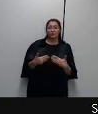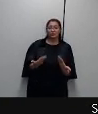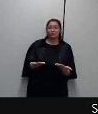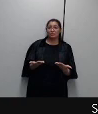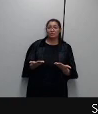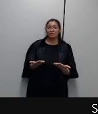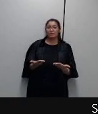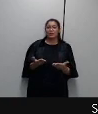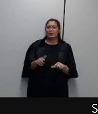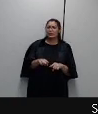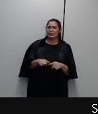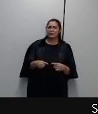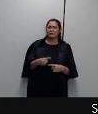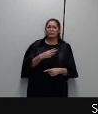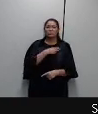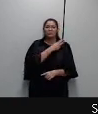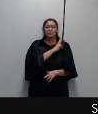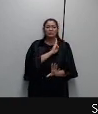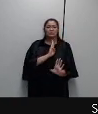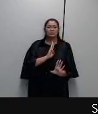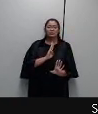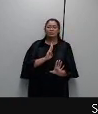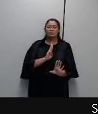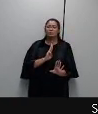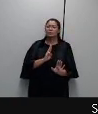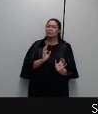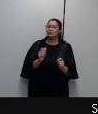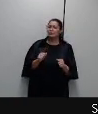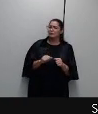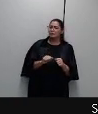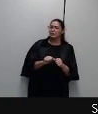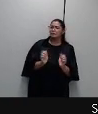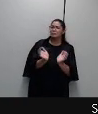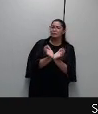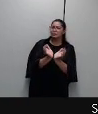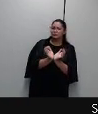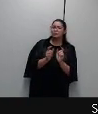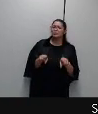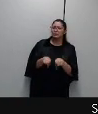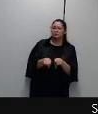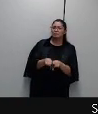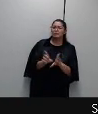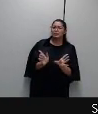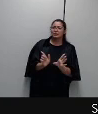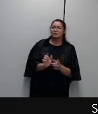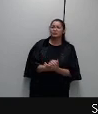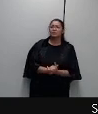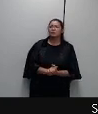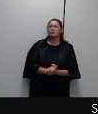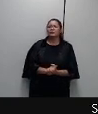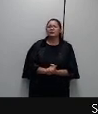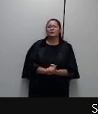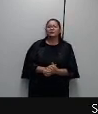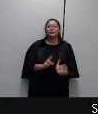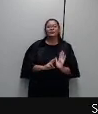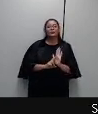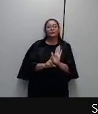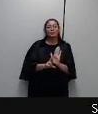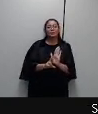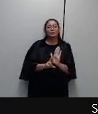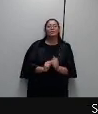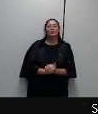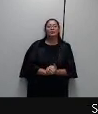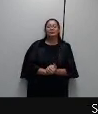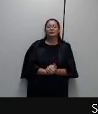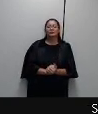participou porque a réplica o relator o ministro fux né E aí ficou relator para corda Até o Ministro Arnaldo